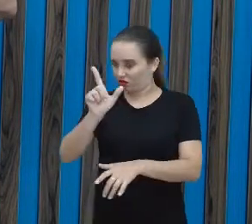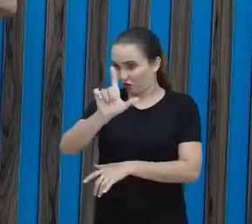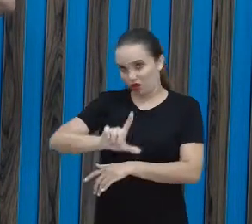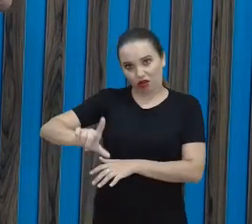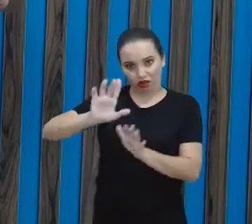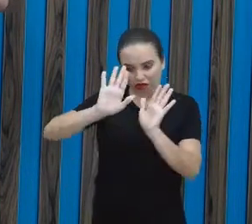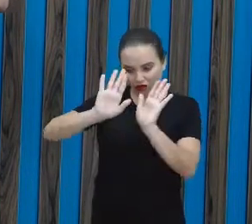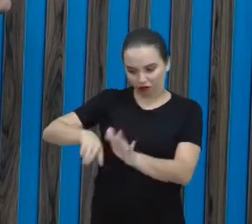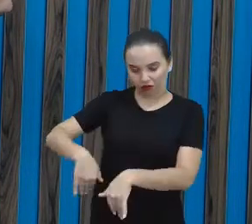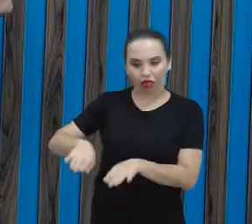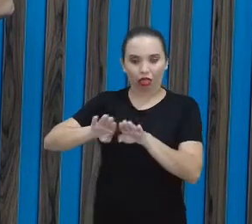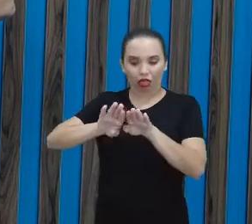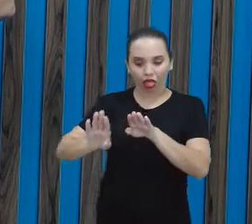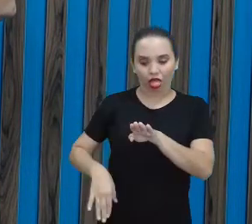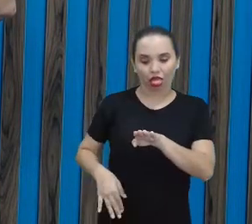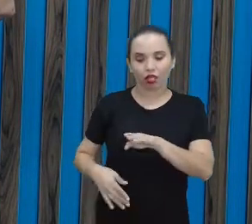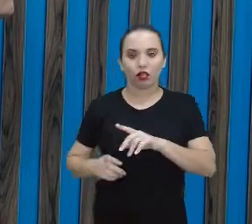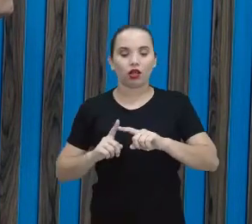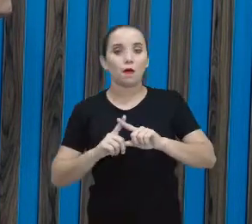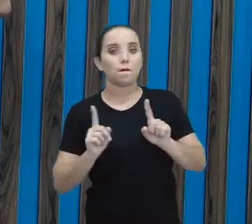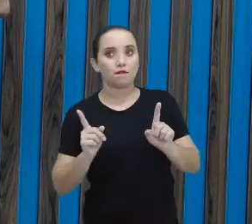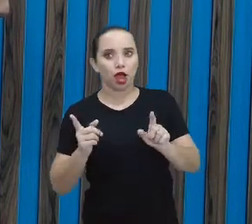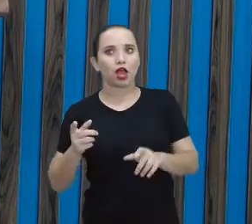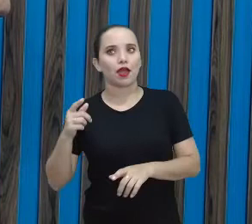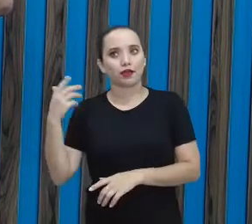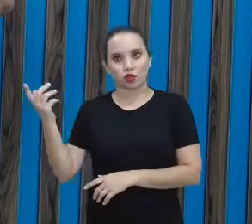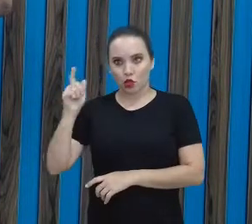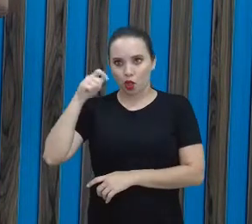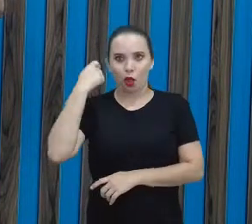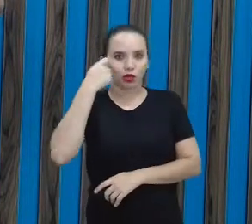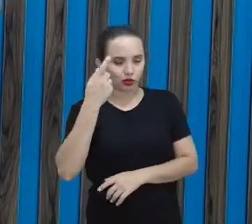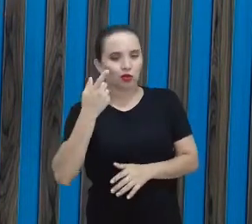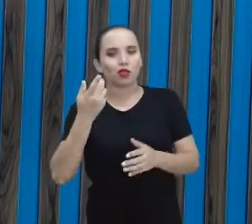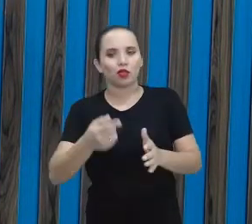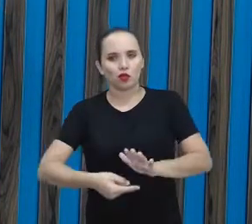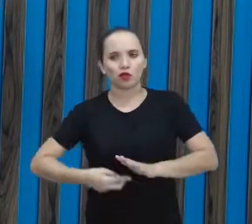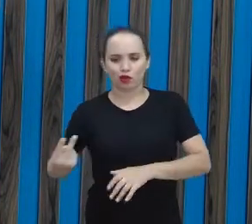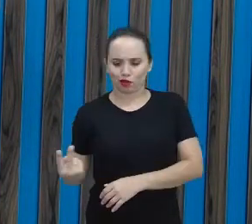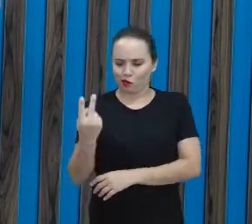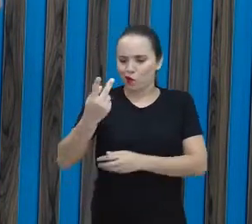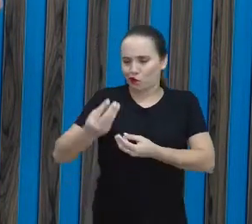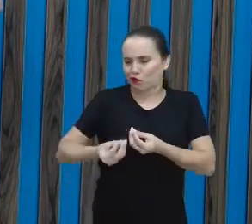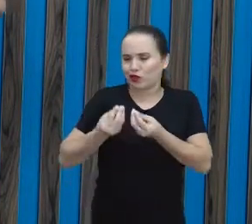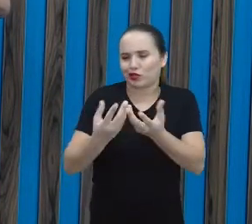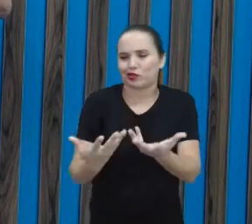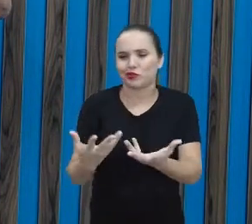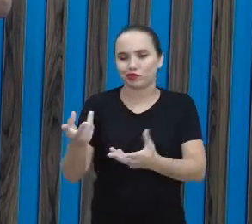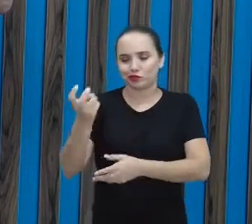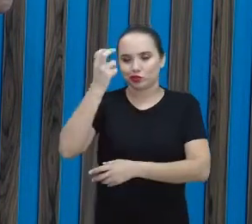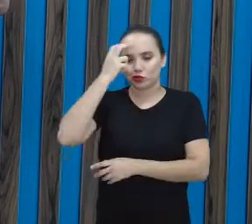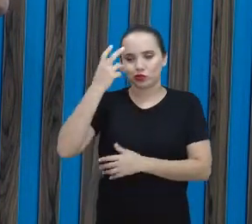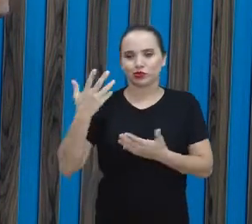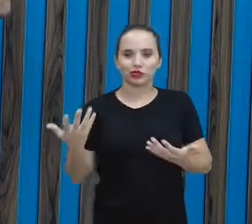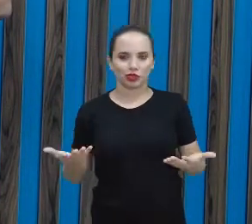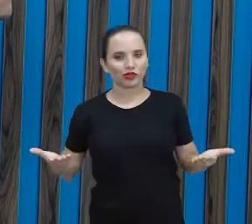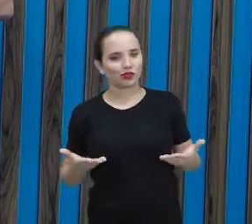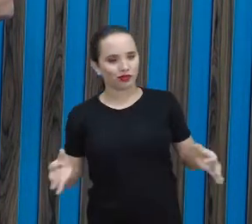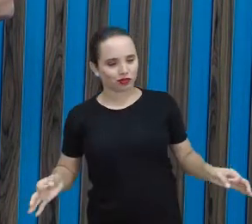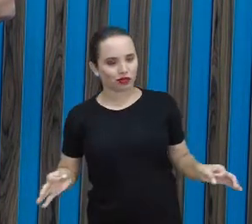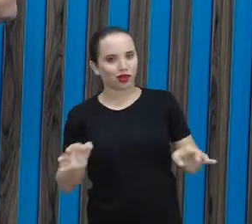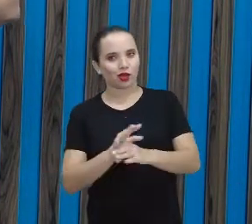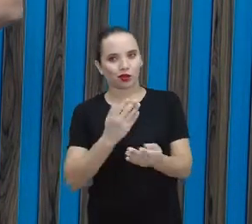Então, Ariano ele pôde trazer e valorizar essa cultura da gente. Então, a gente está terminando a